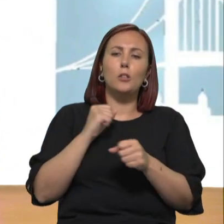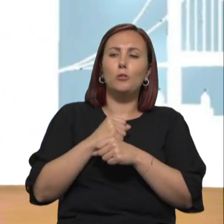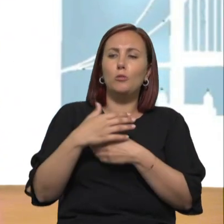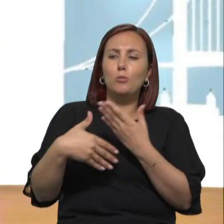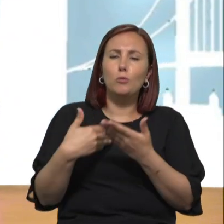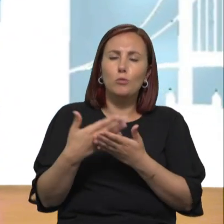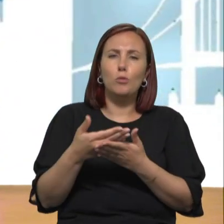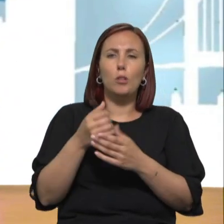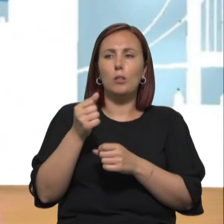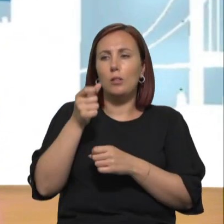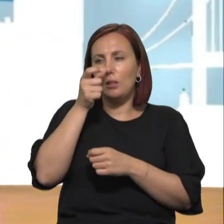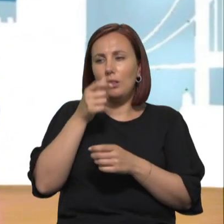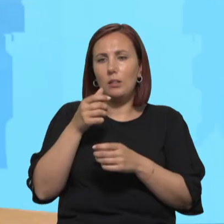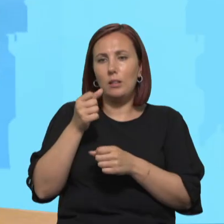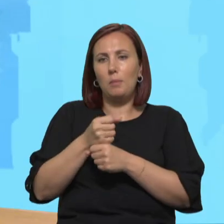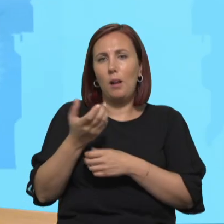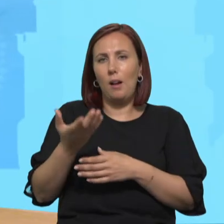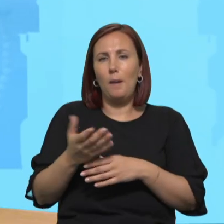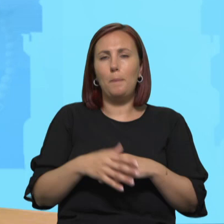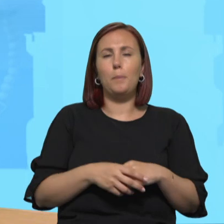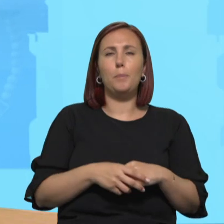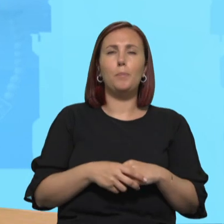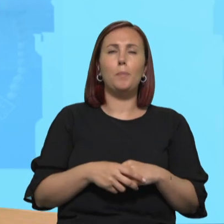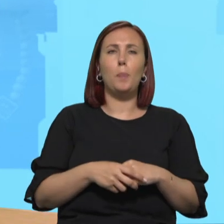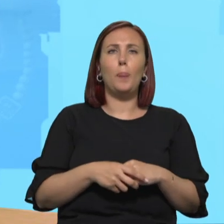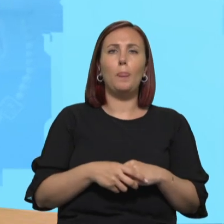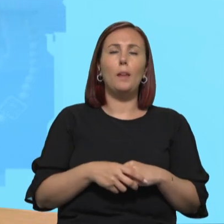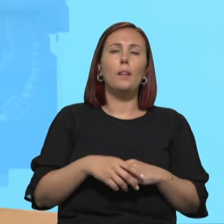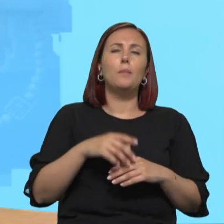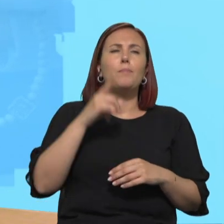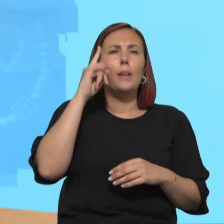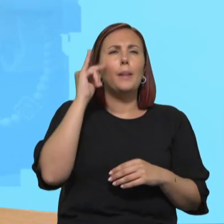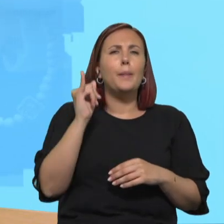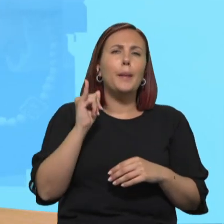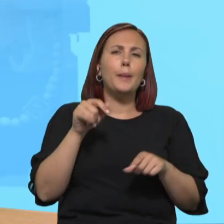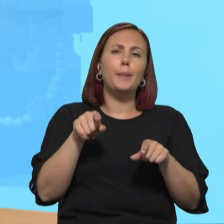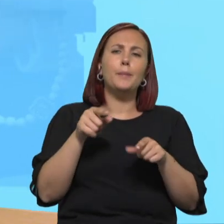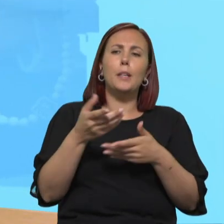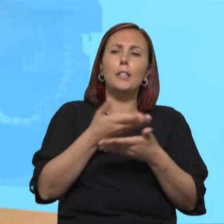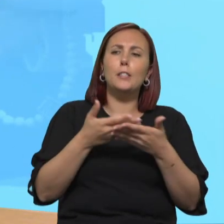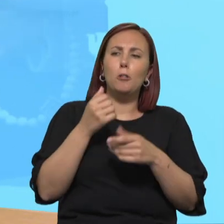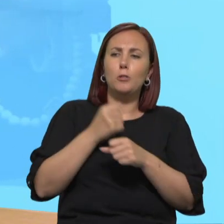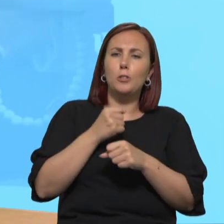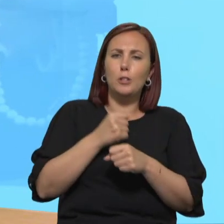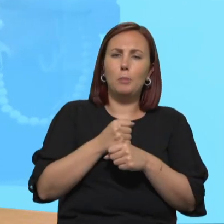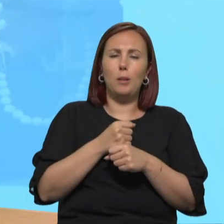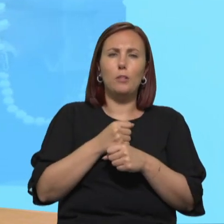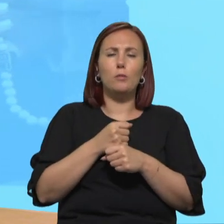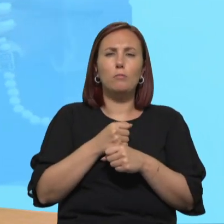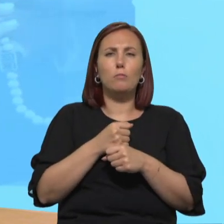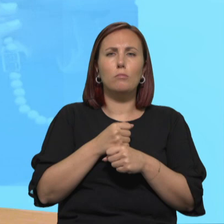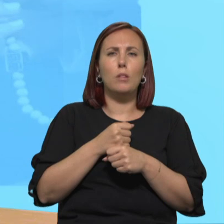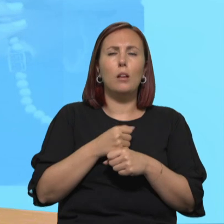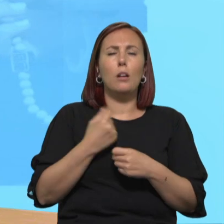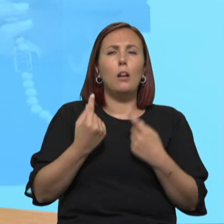temos neste meio. Há aquela ideia de que nestas relações laborais do mundo do trabalho, por